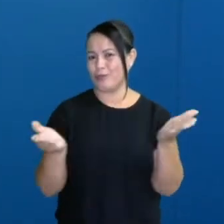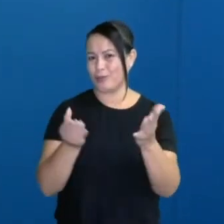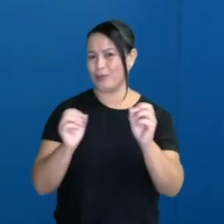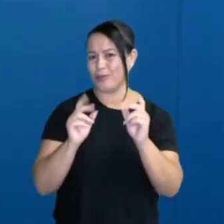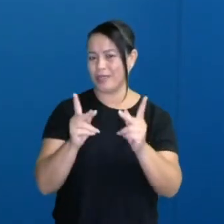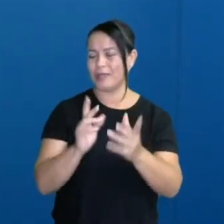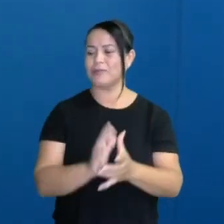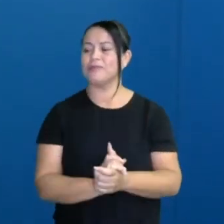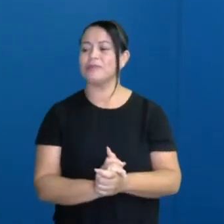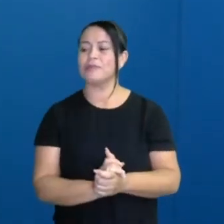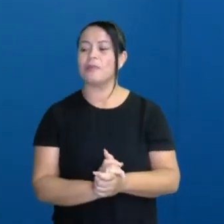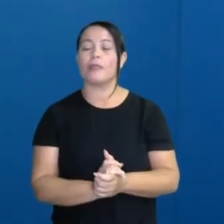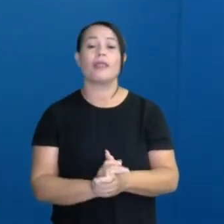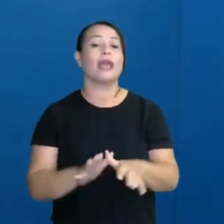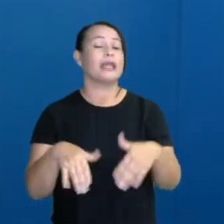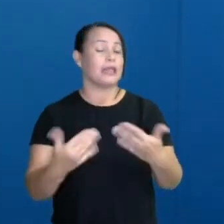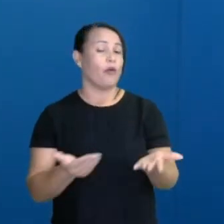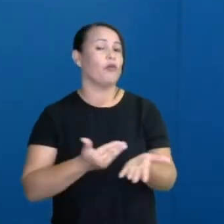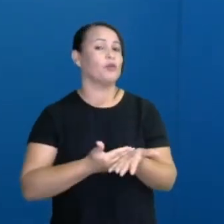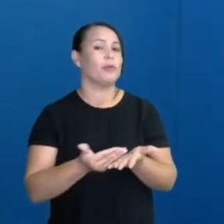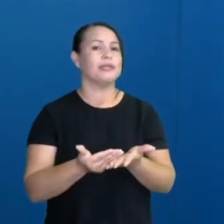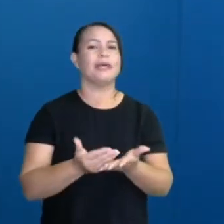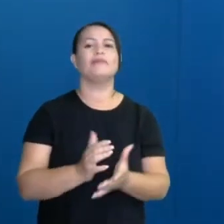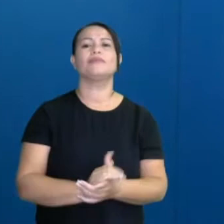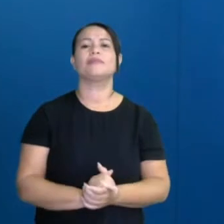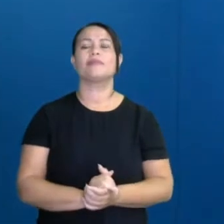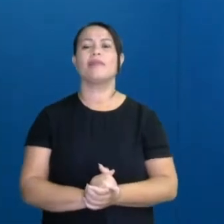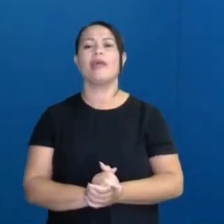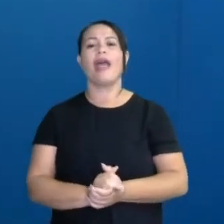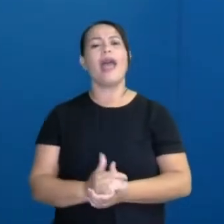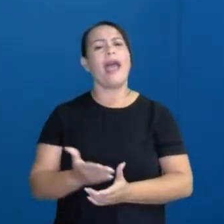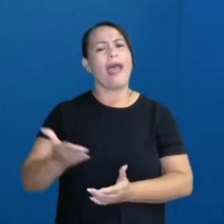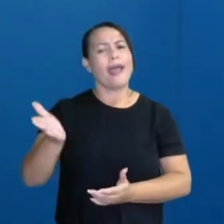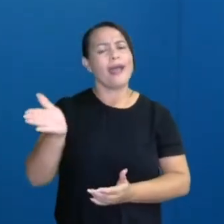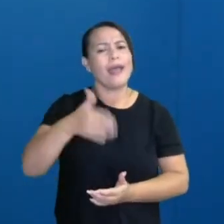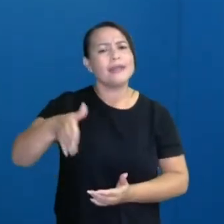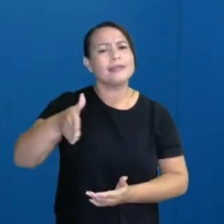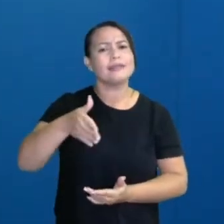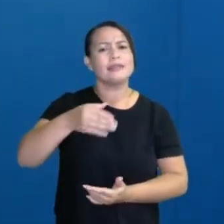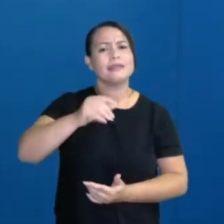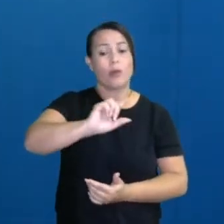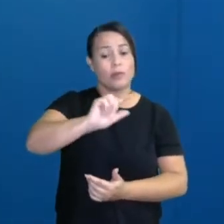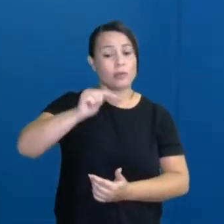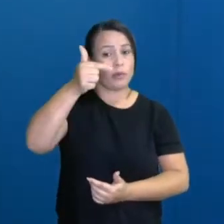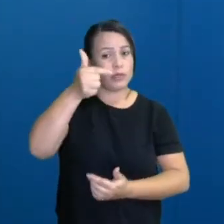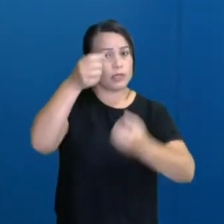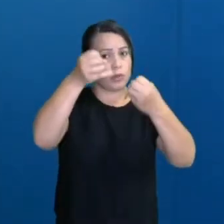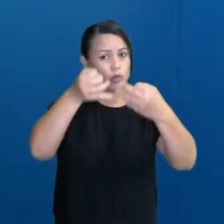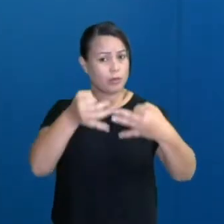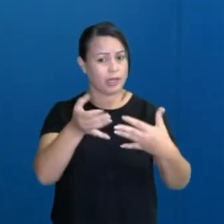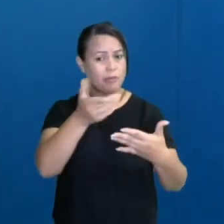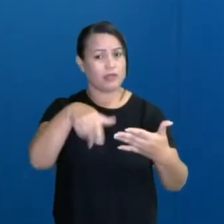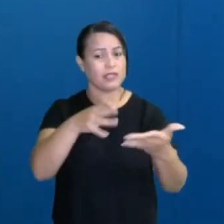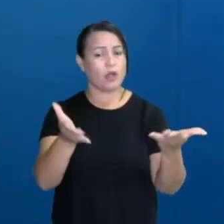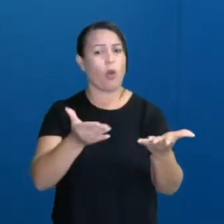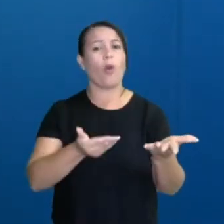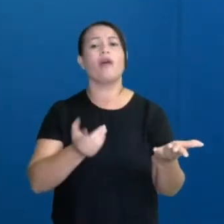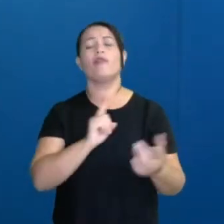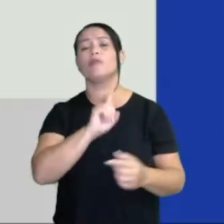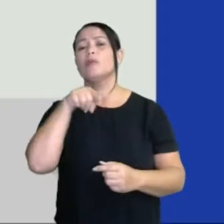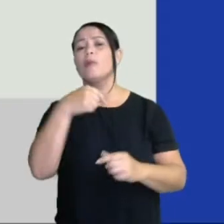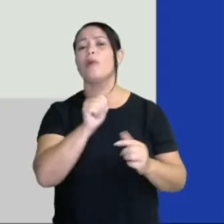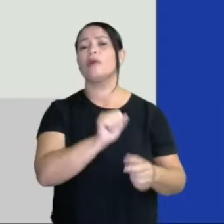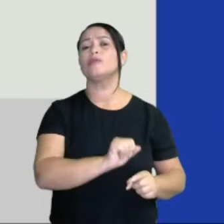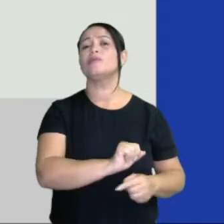tá? Então, vamos lá, né? Essa daqui é as potências, que eu acabei de explicar para vocês. Então, vamos para o nosso